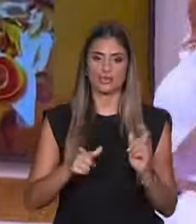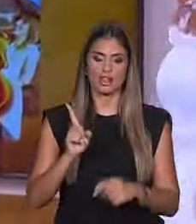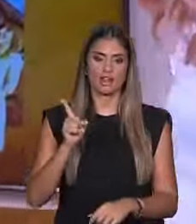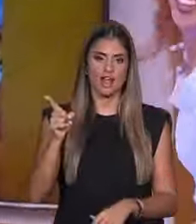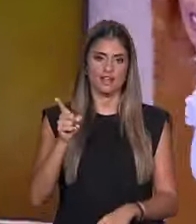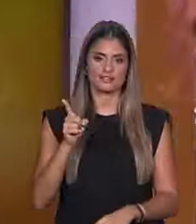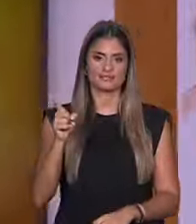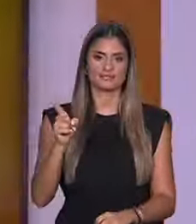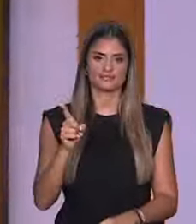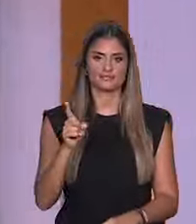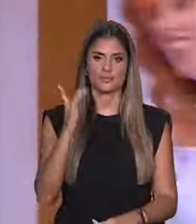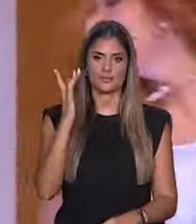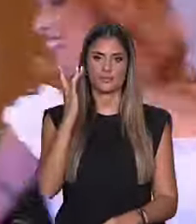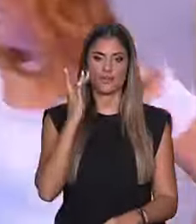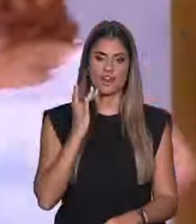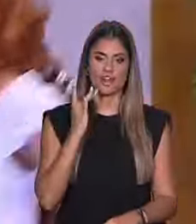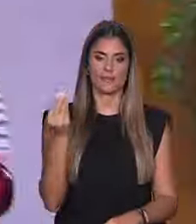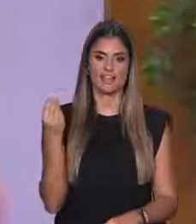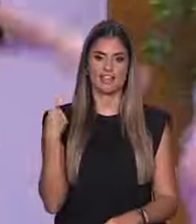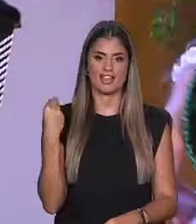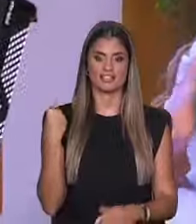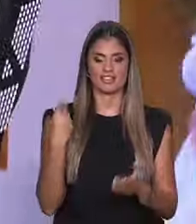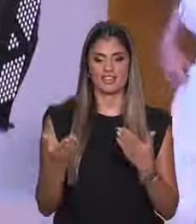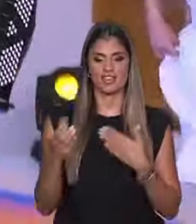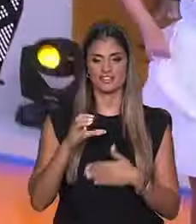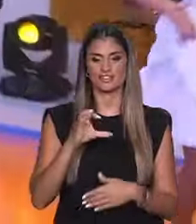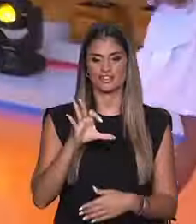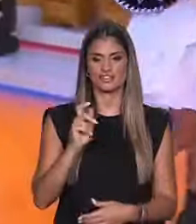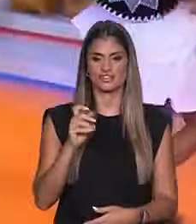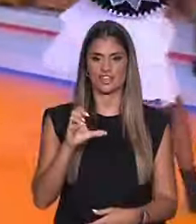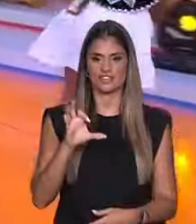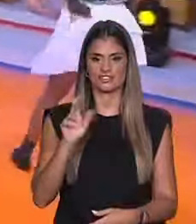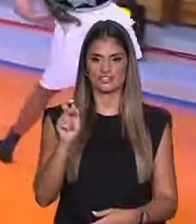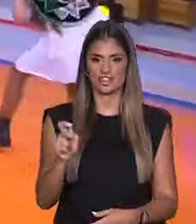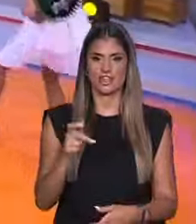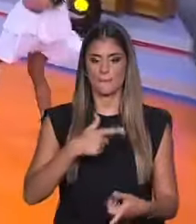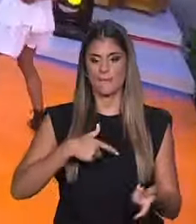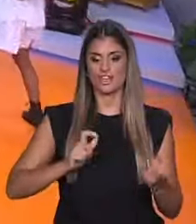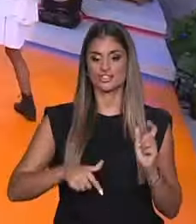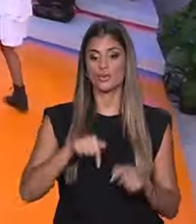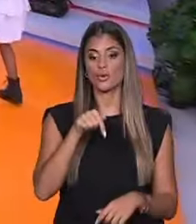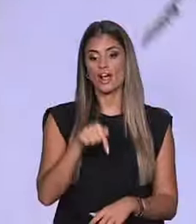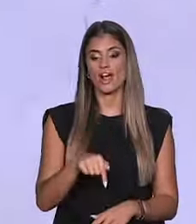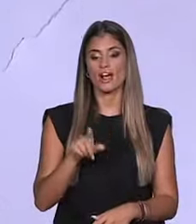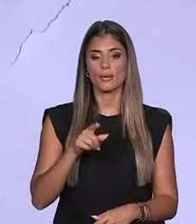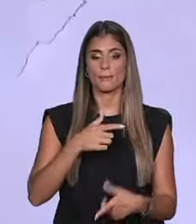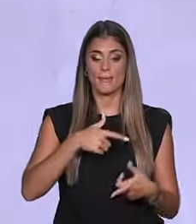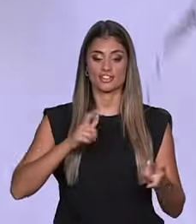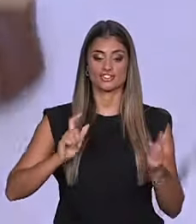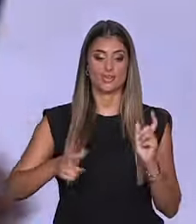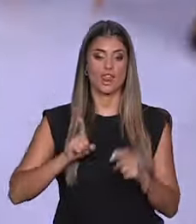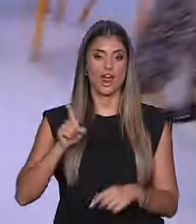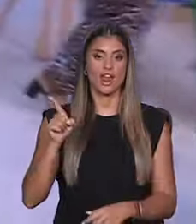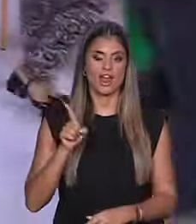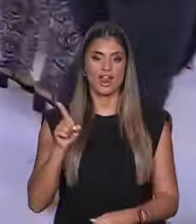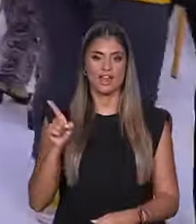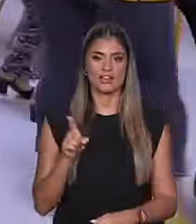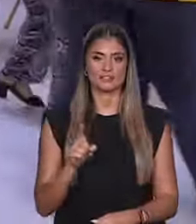lá, morena atrevida, dançou cha-cha-cha. México para cá, México para